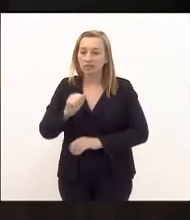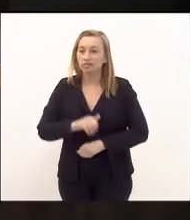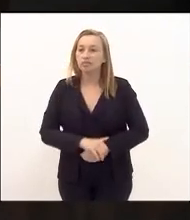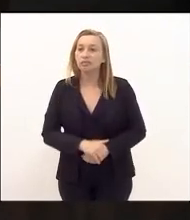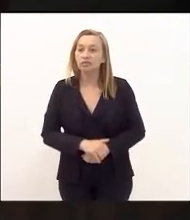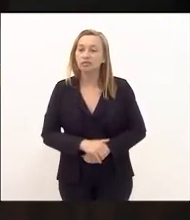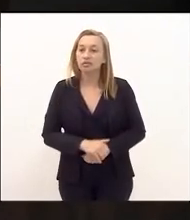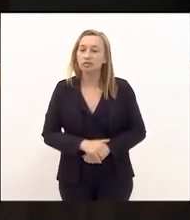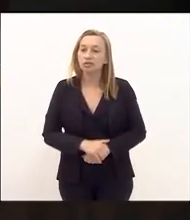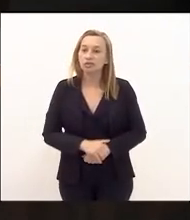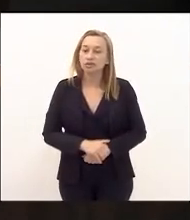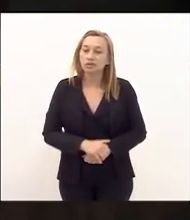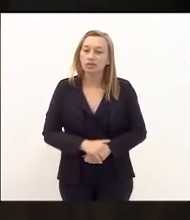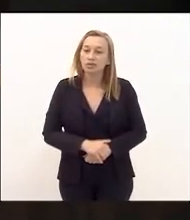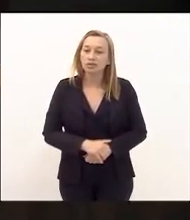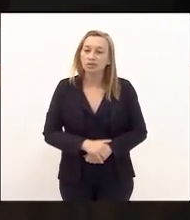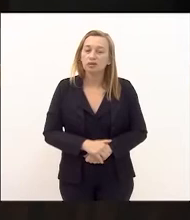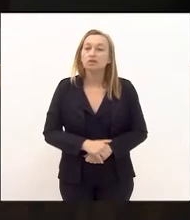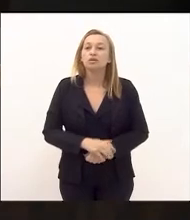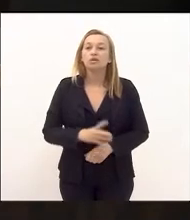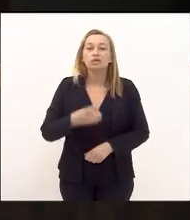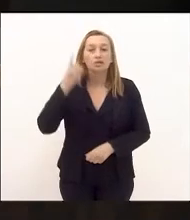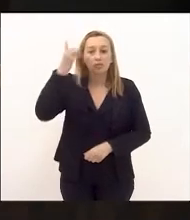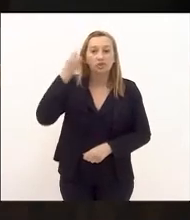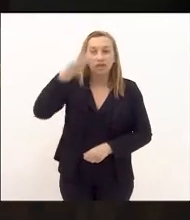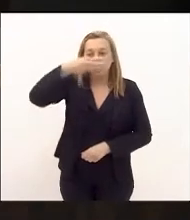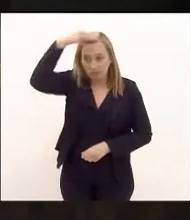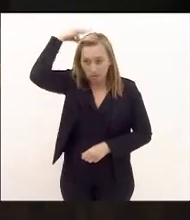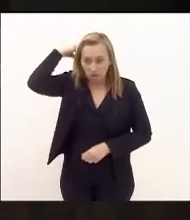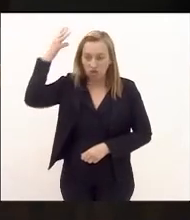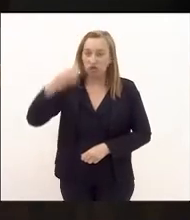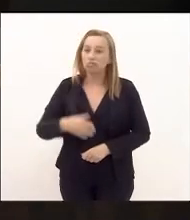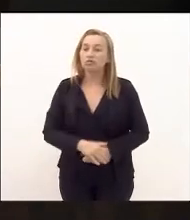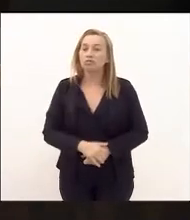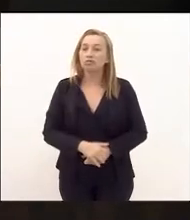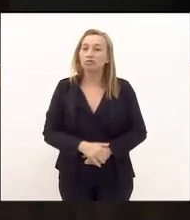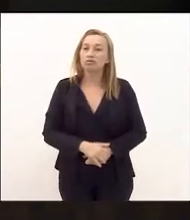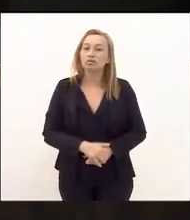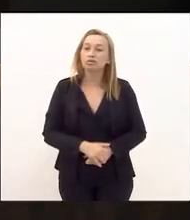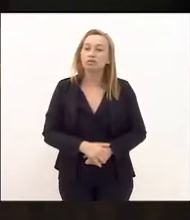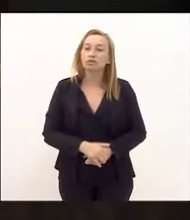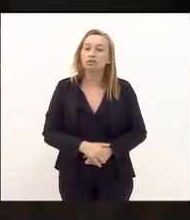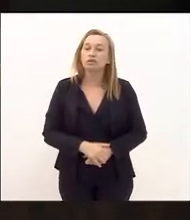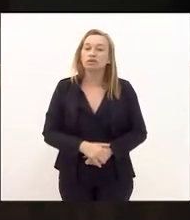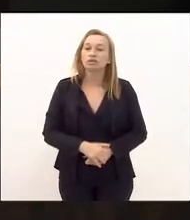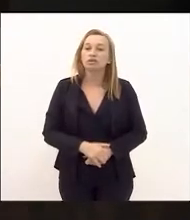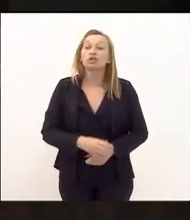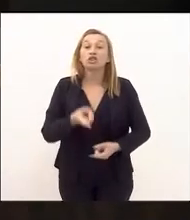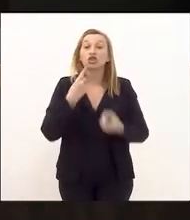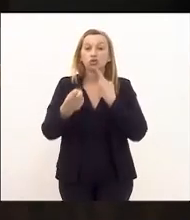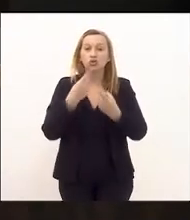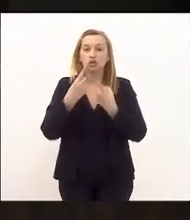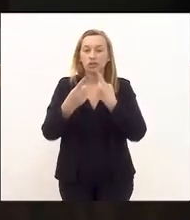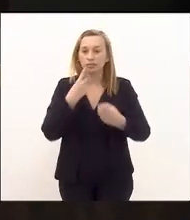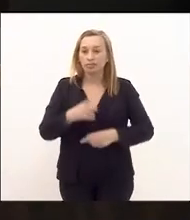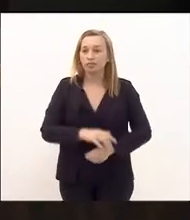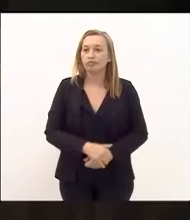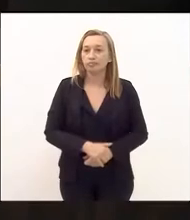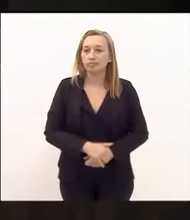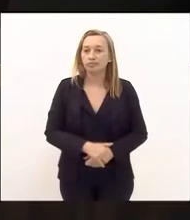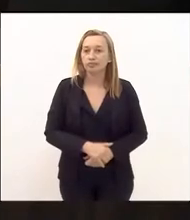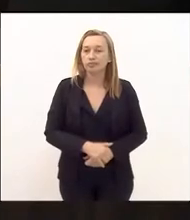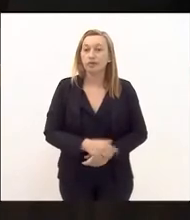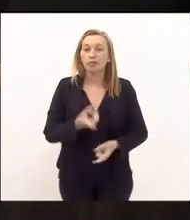Deputado Márcio Pacheco. Favorável, presidente. Com os pareceres emitidos em discussão,